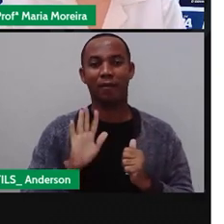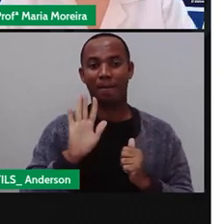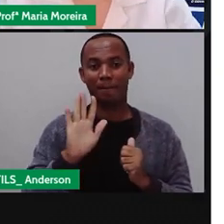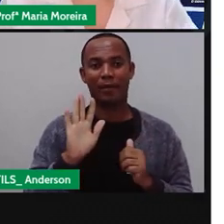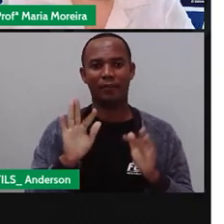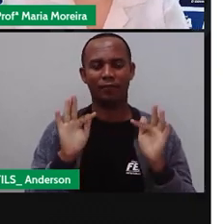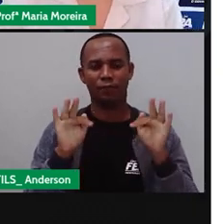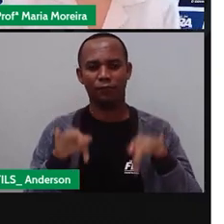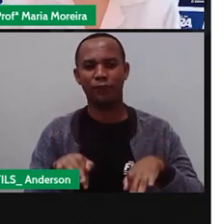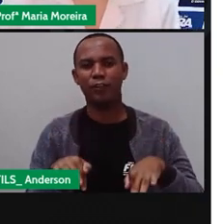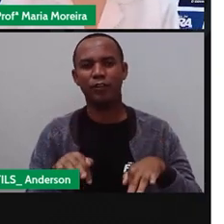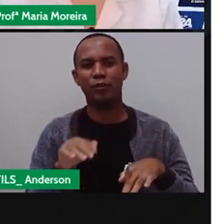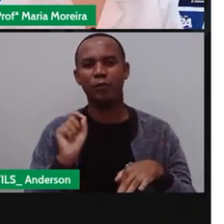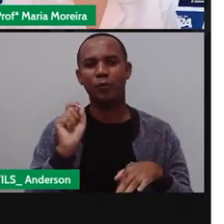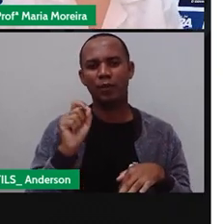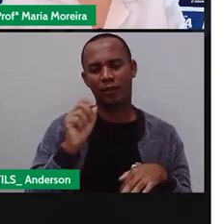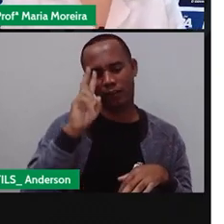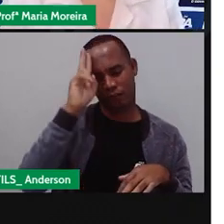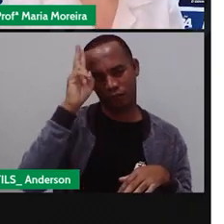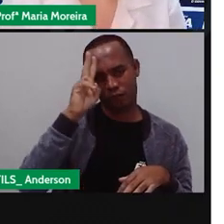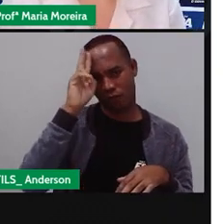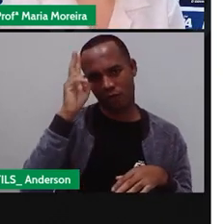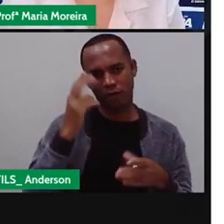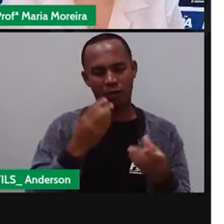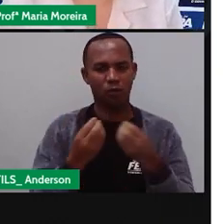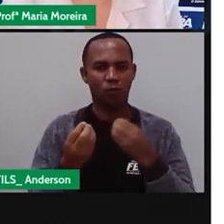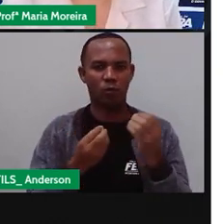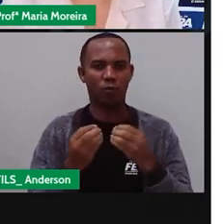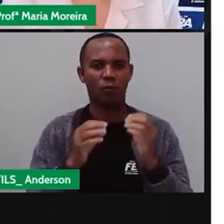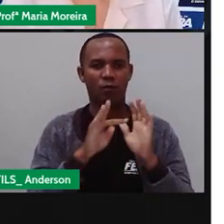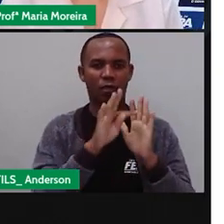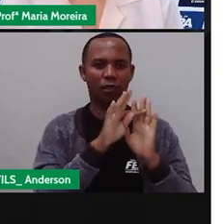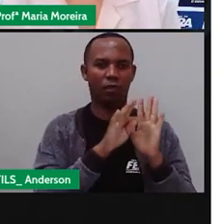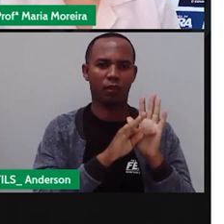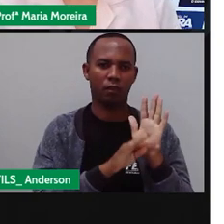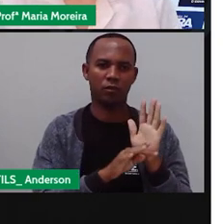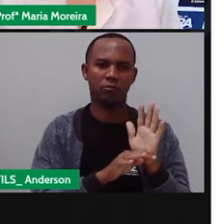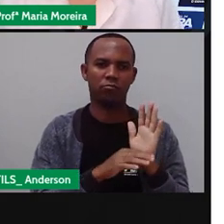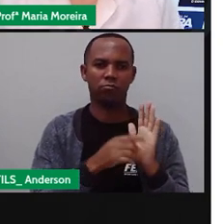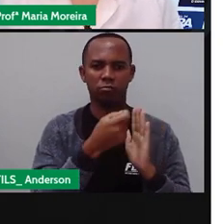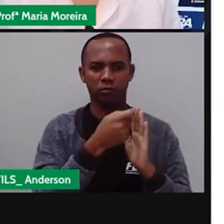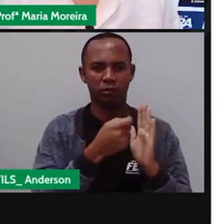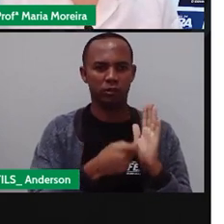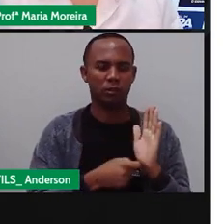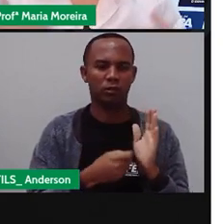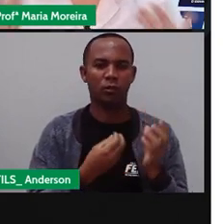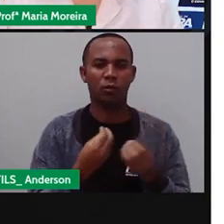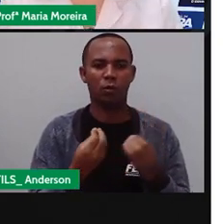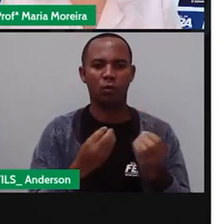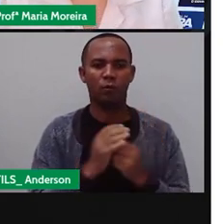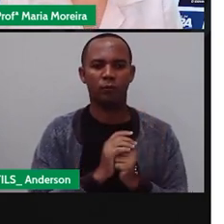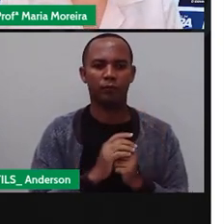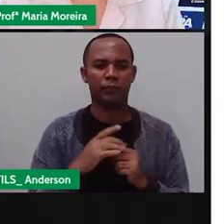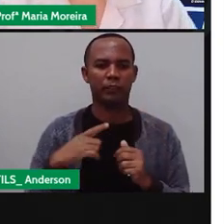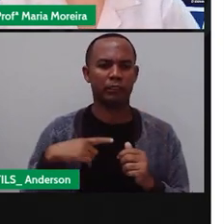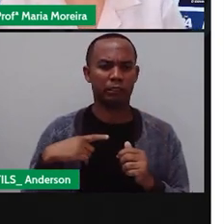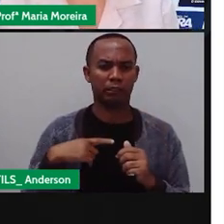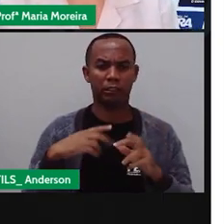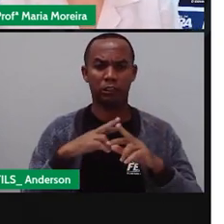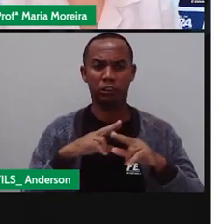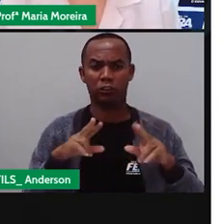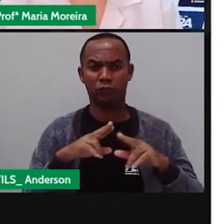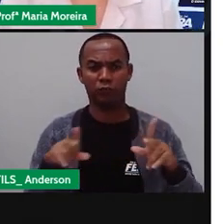seria o desvendar da história. Isso é um texto escrito em prosa. Bom, e ele possui, né,